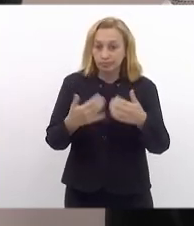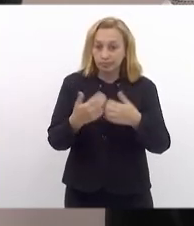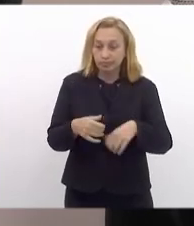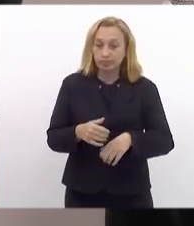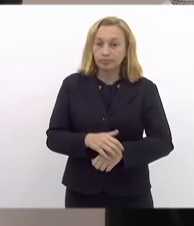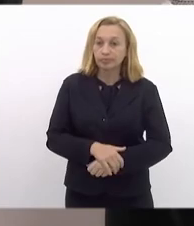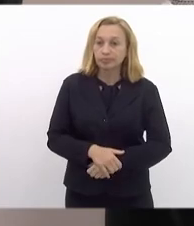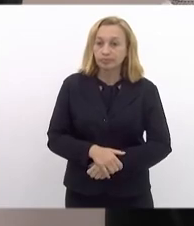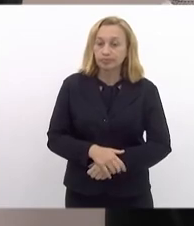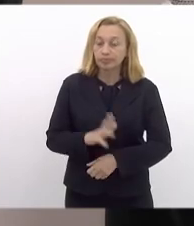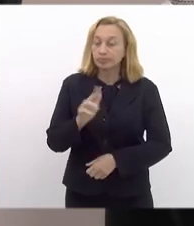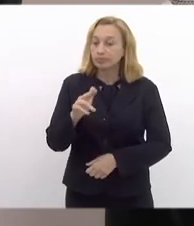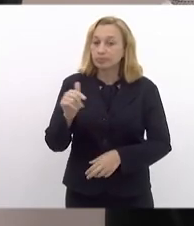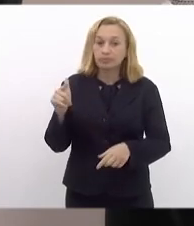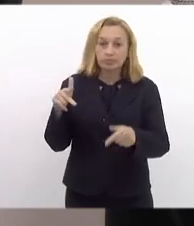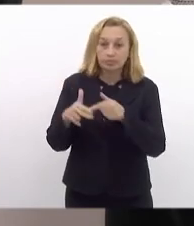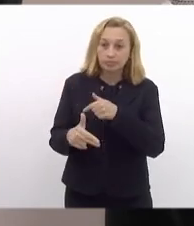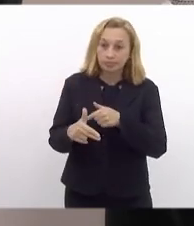atrapalhar